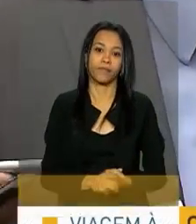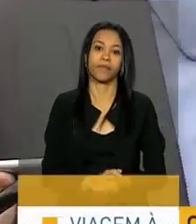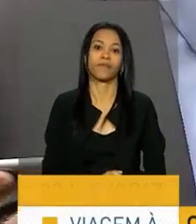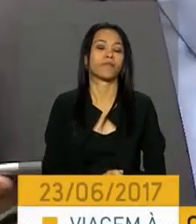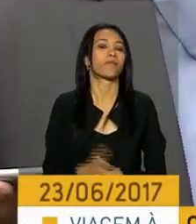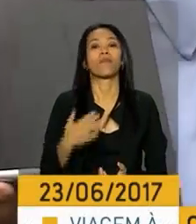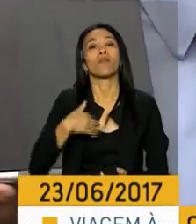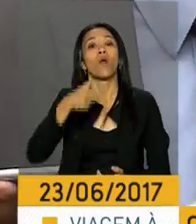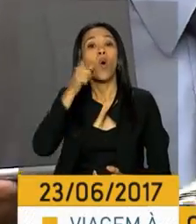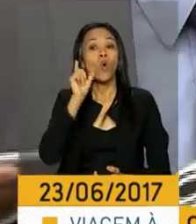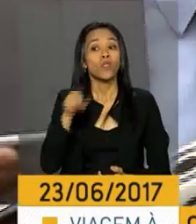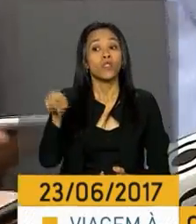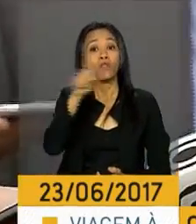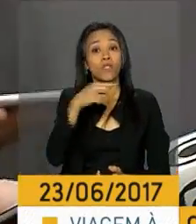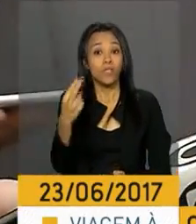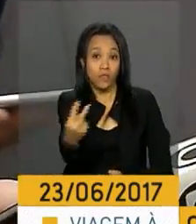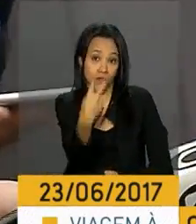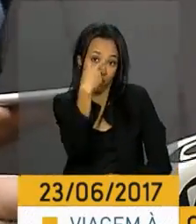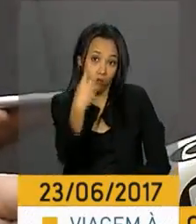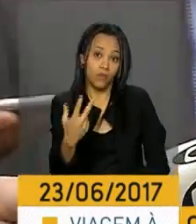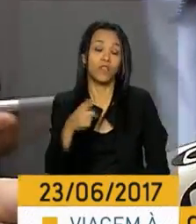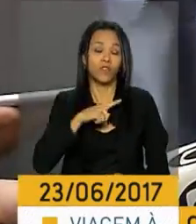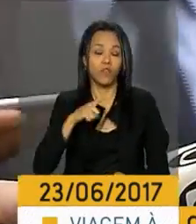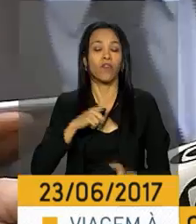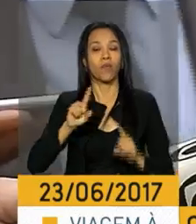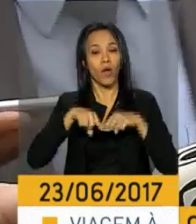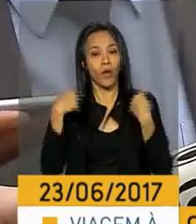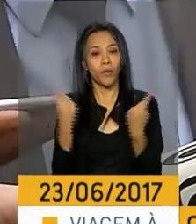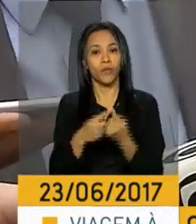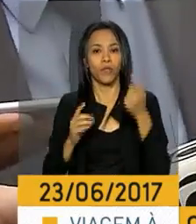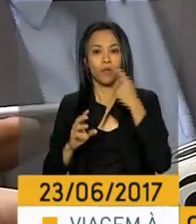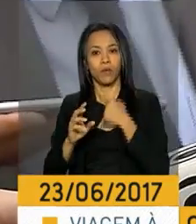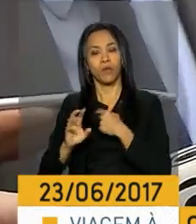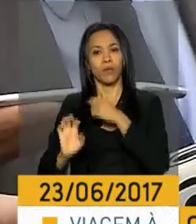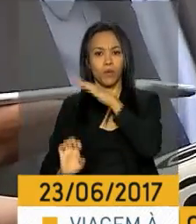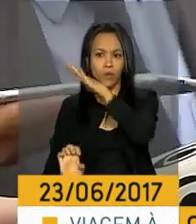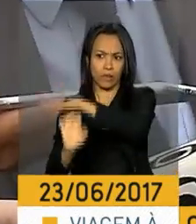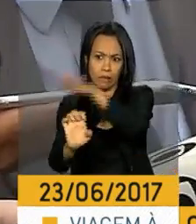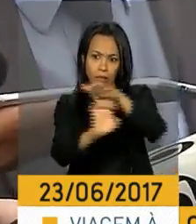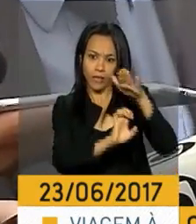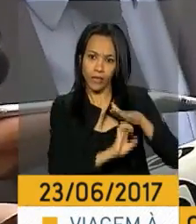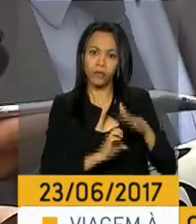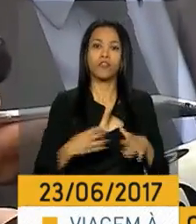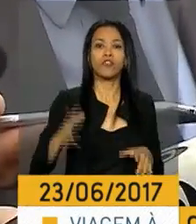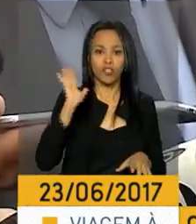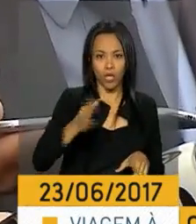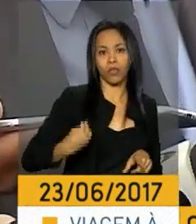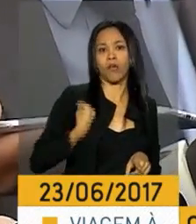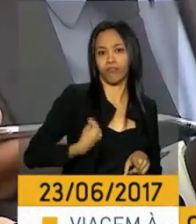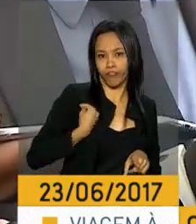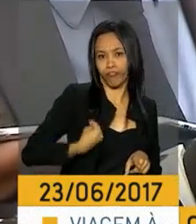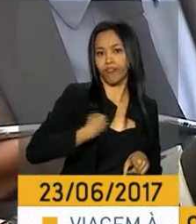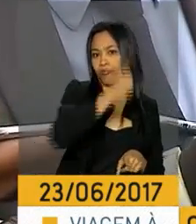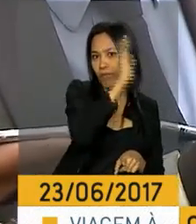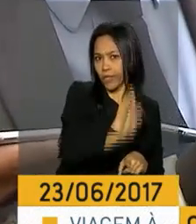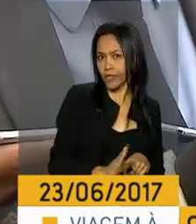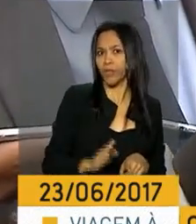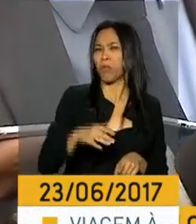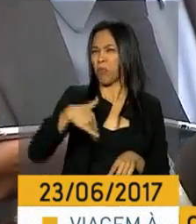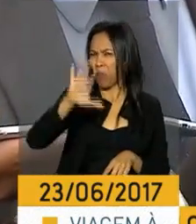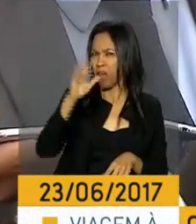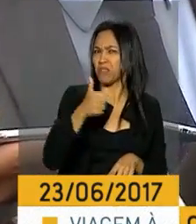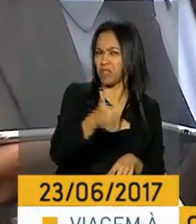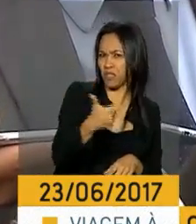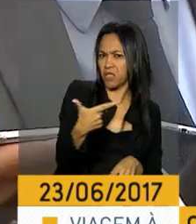Ontem, vocês sabem que nós tivemos uma reunião com os investidores noruegueses no Brasil, que é um grupo muito poderoso. Tem mais de 120